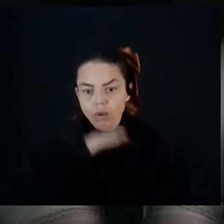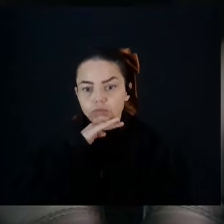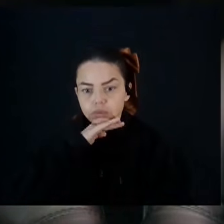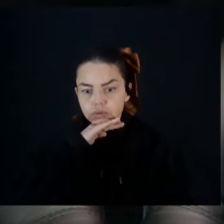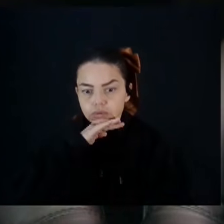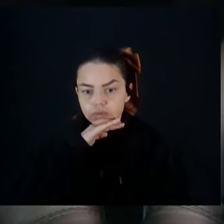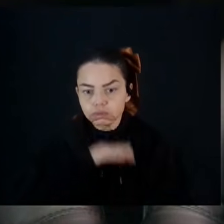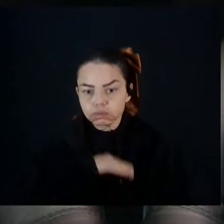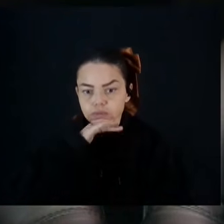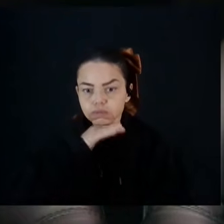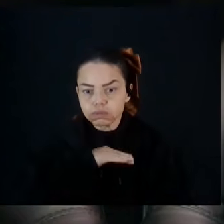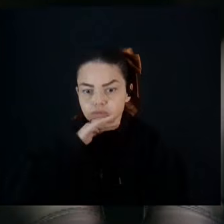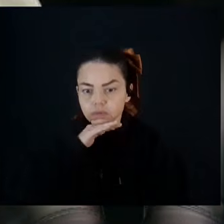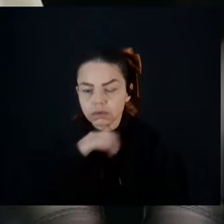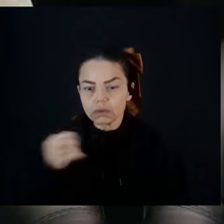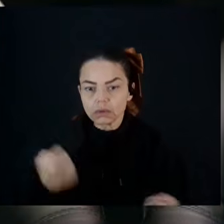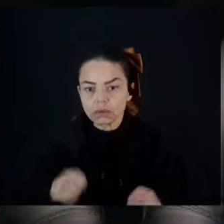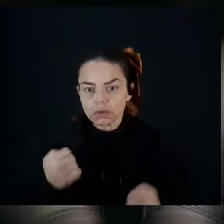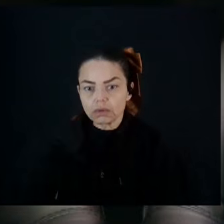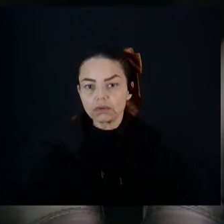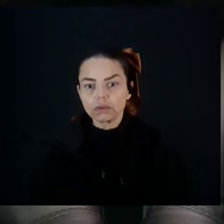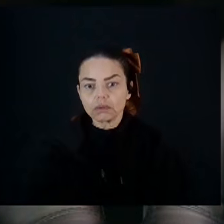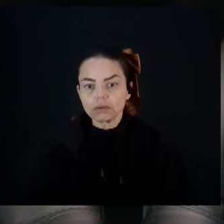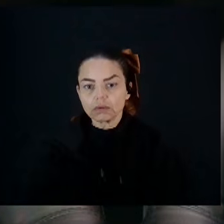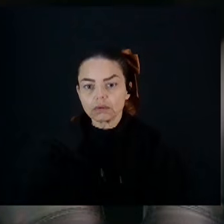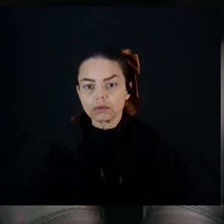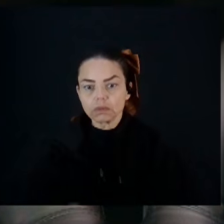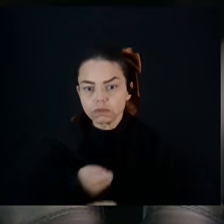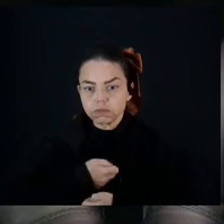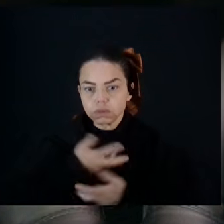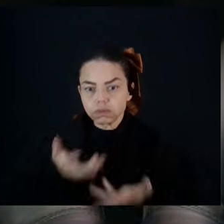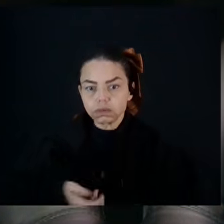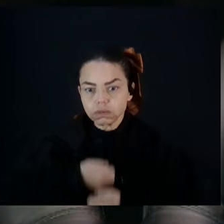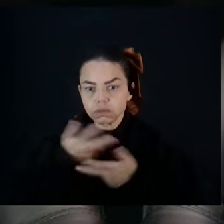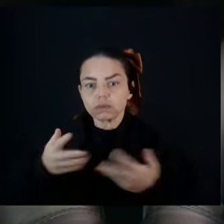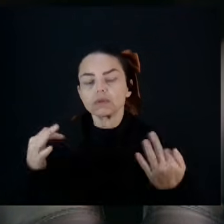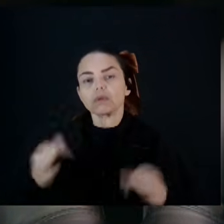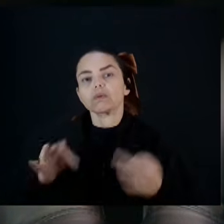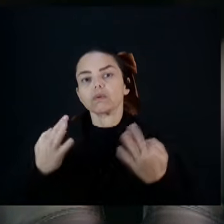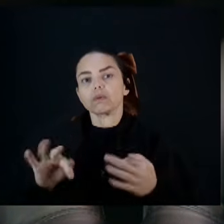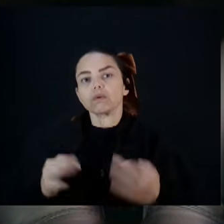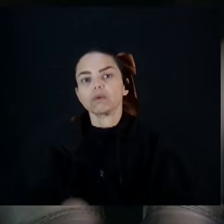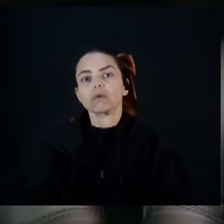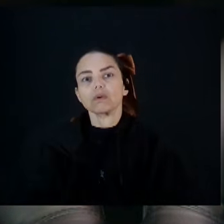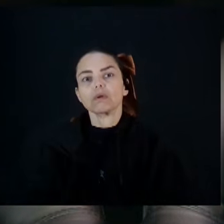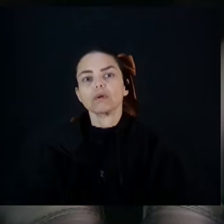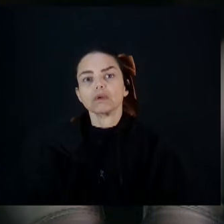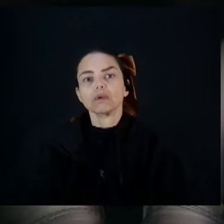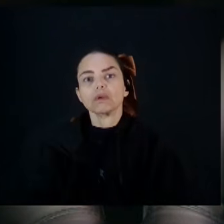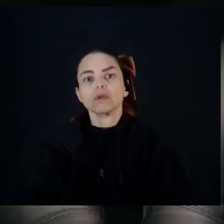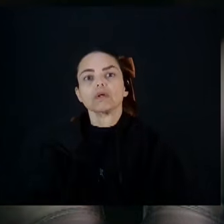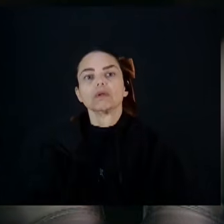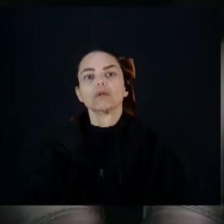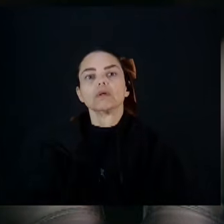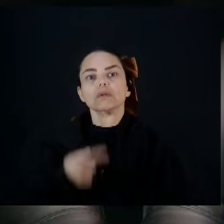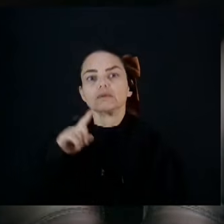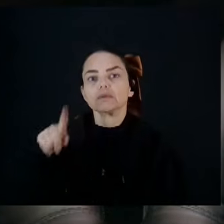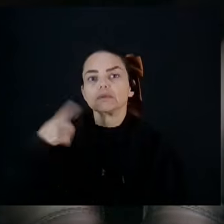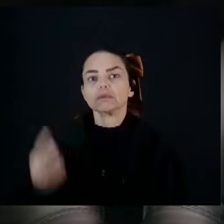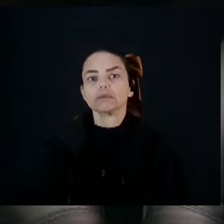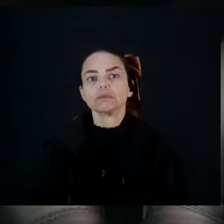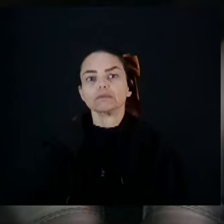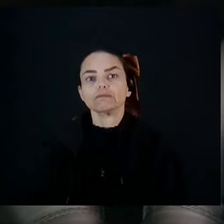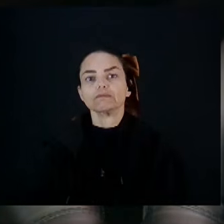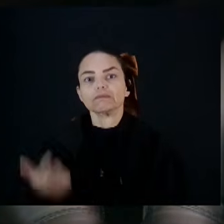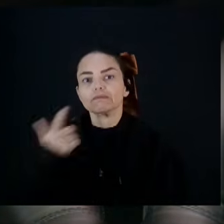e aí ela precisa tirar um pouco dessa água toda, para depois a gente